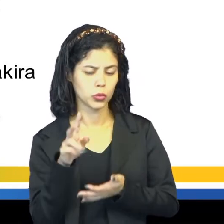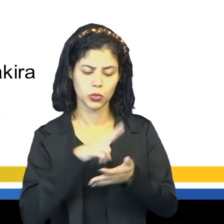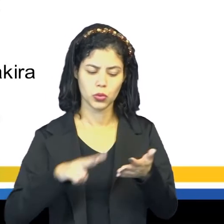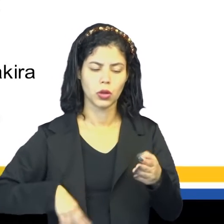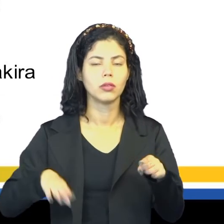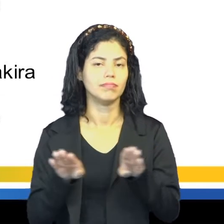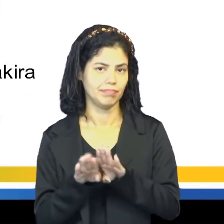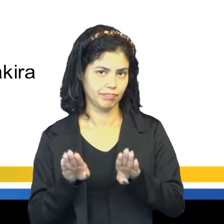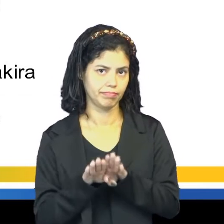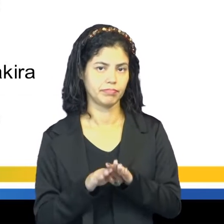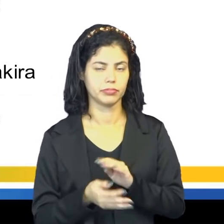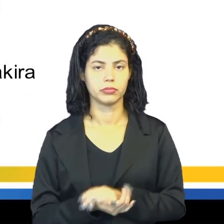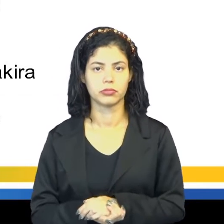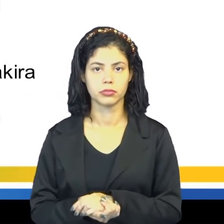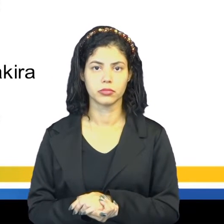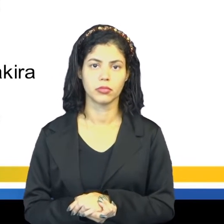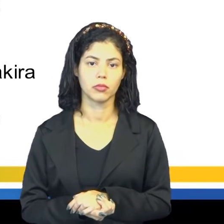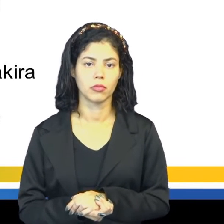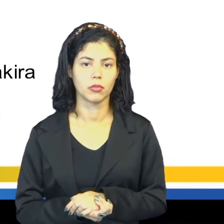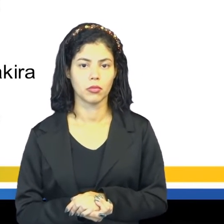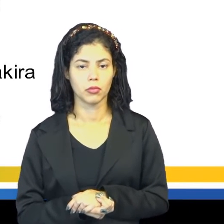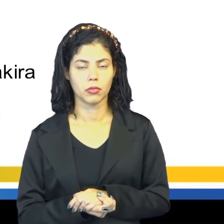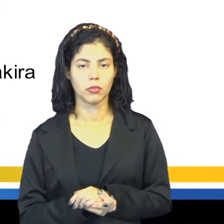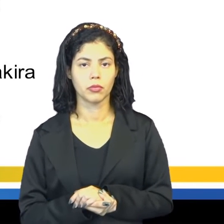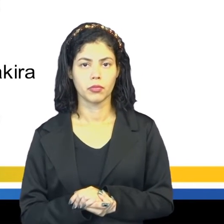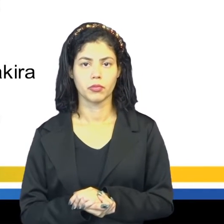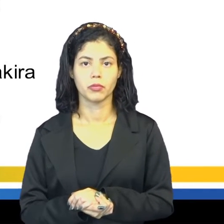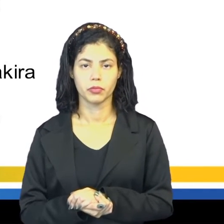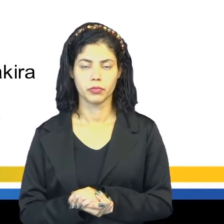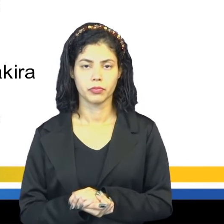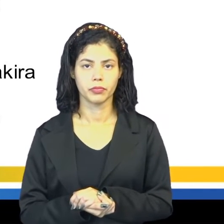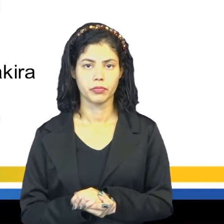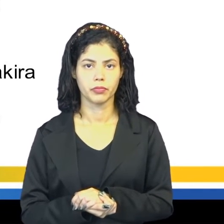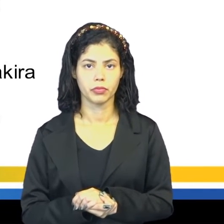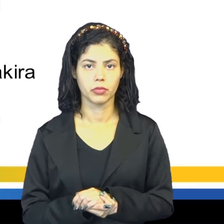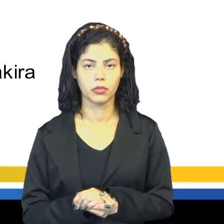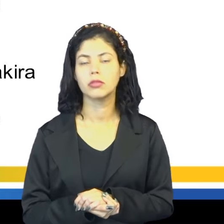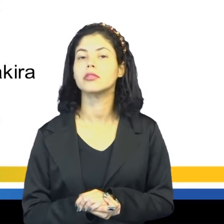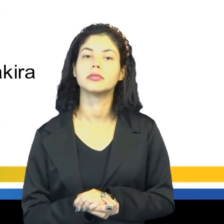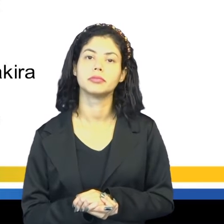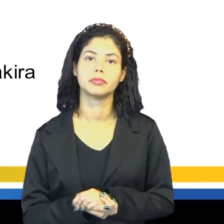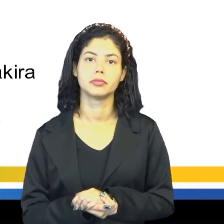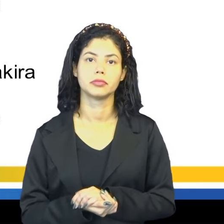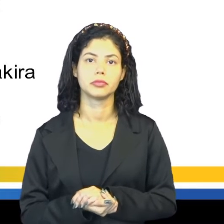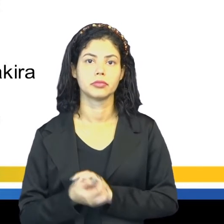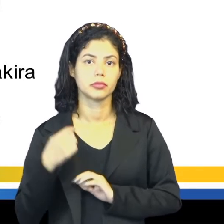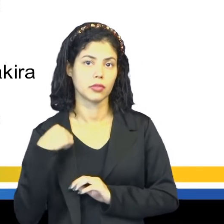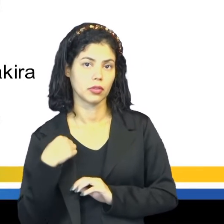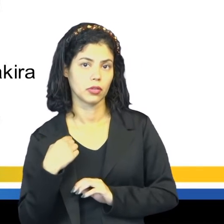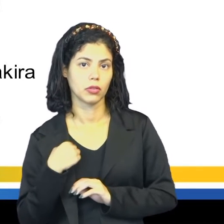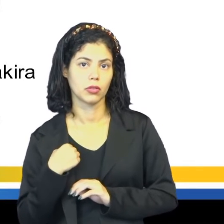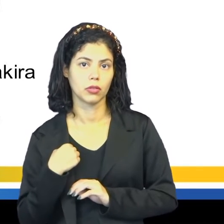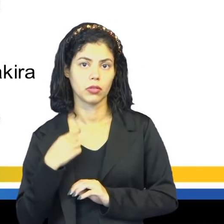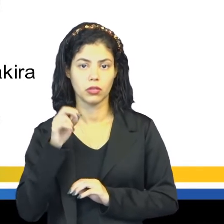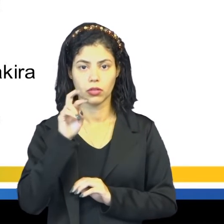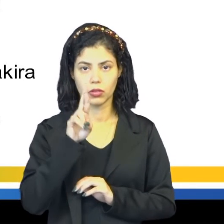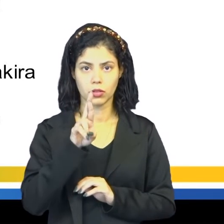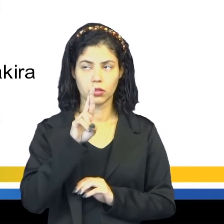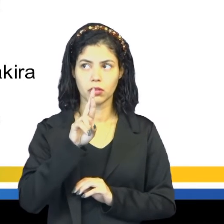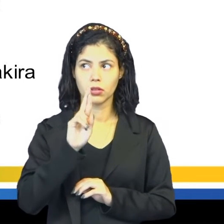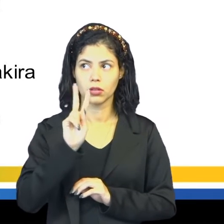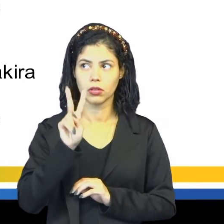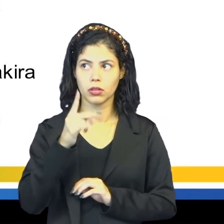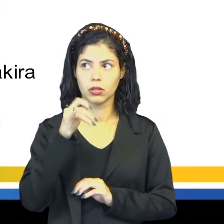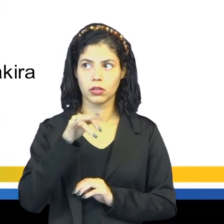ler também. I am from Houston, Texas. Eu sou de Houston,